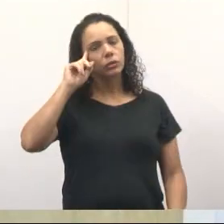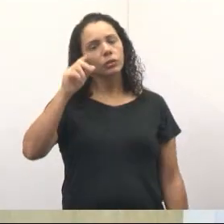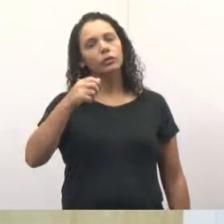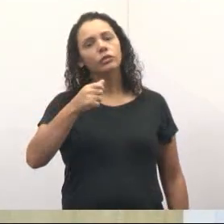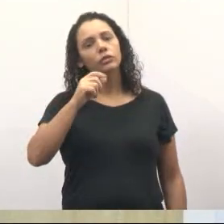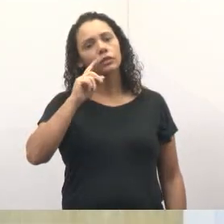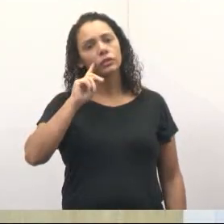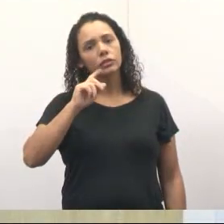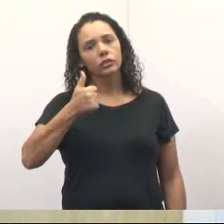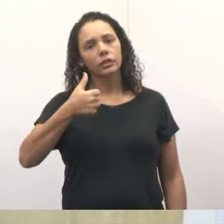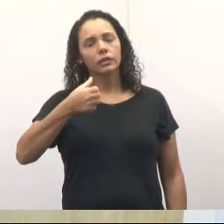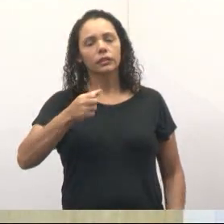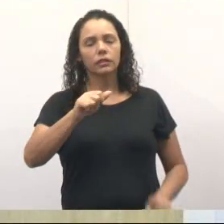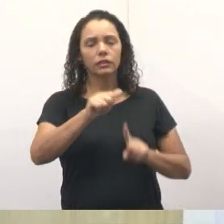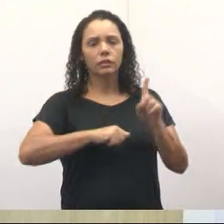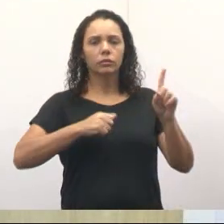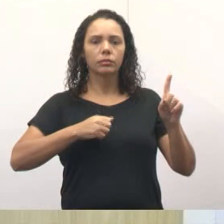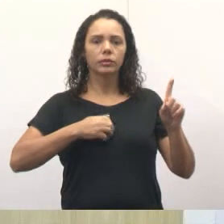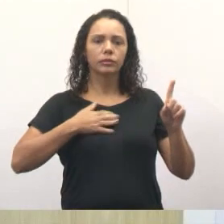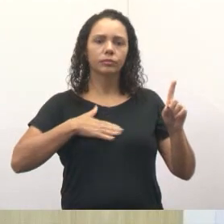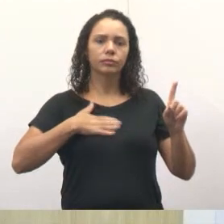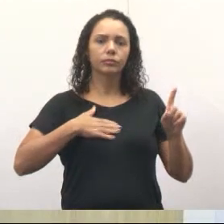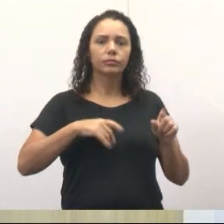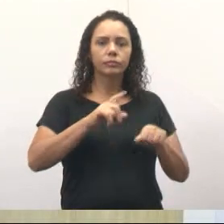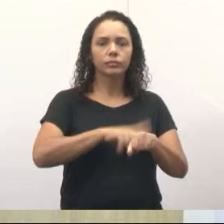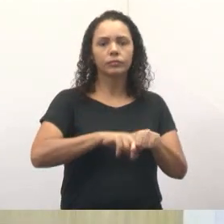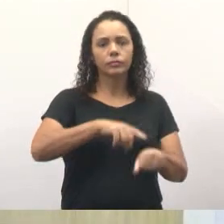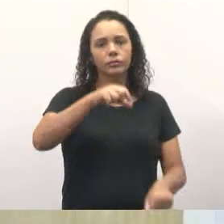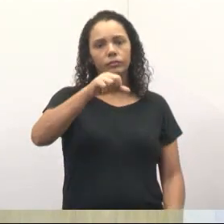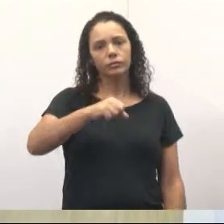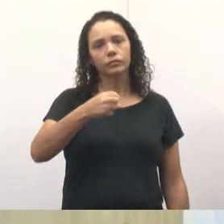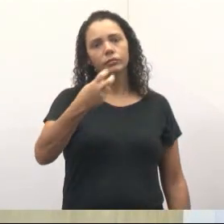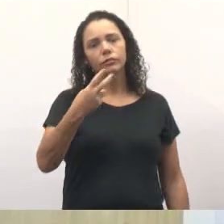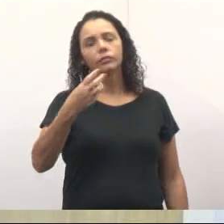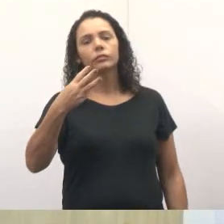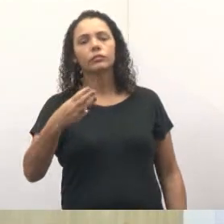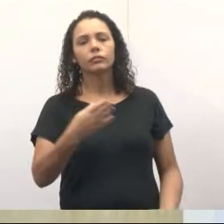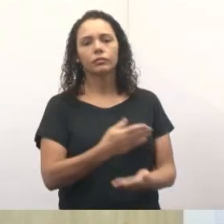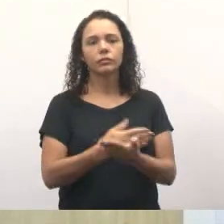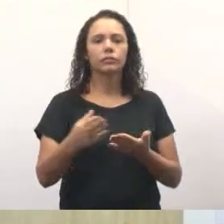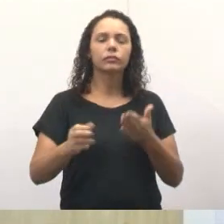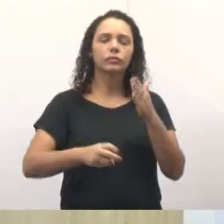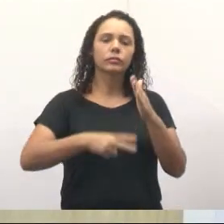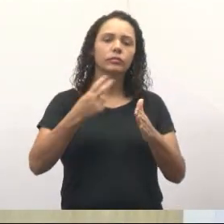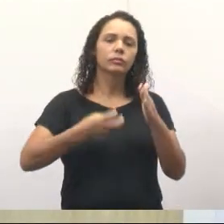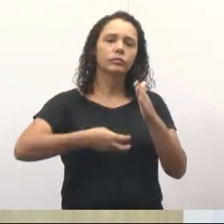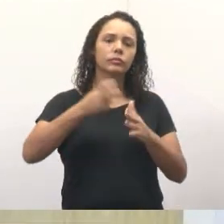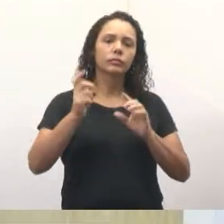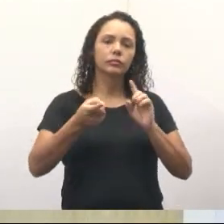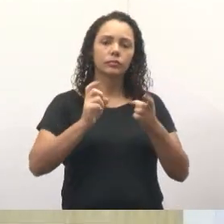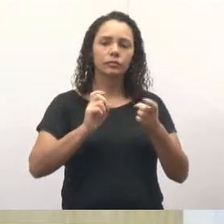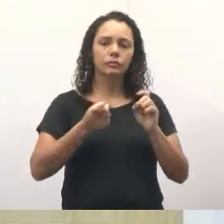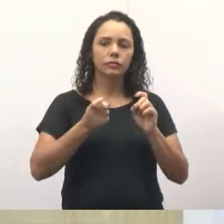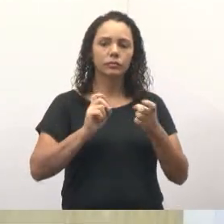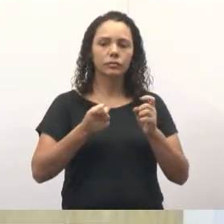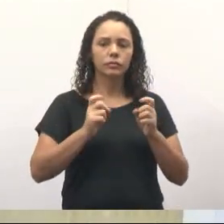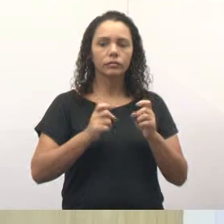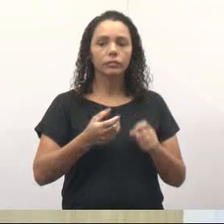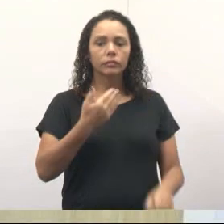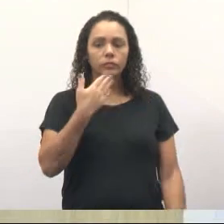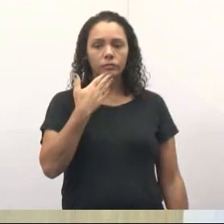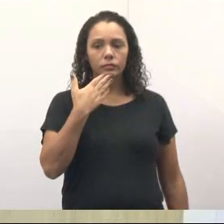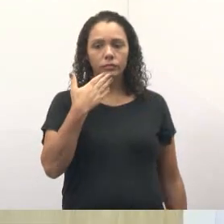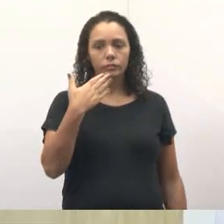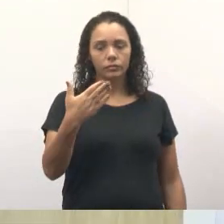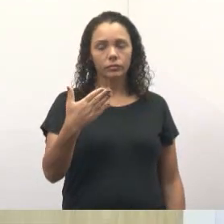de agosto, às 9 horas e 24 minutos, para darmos início à 25ª sessão ordinária do ano 2023,